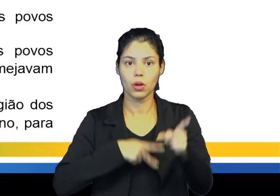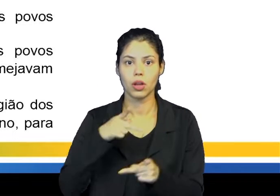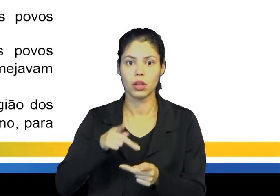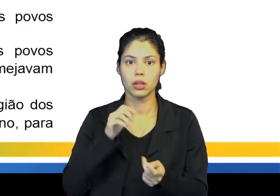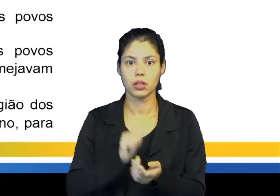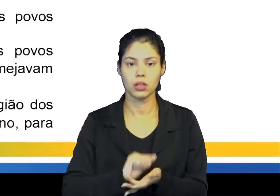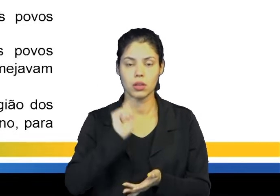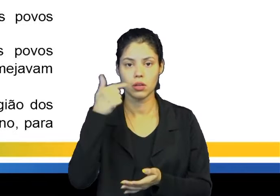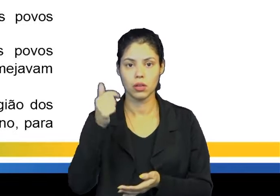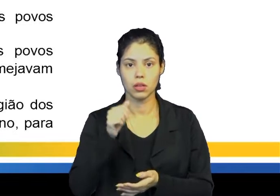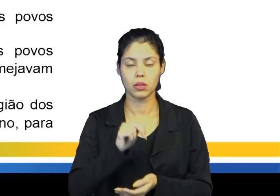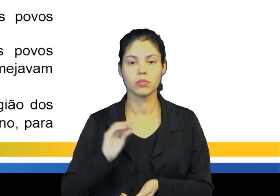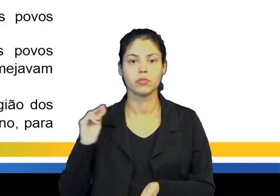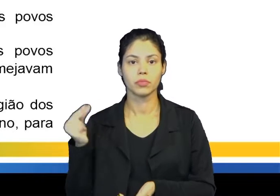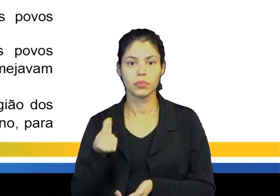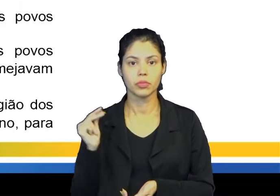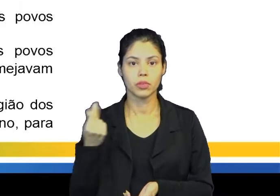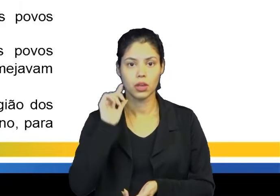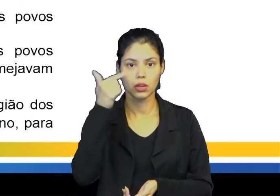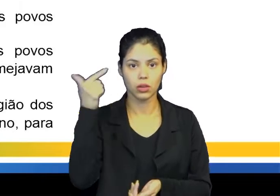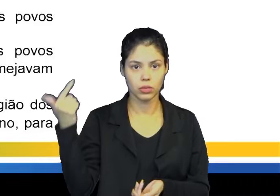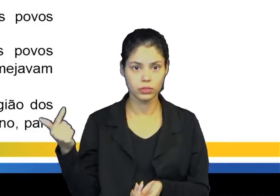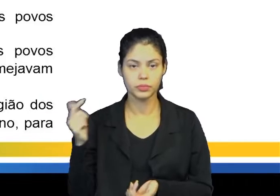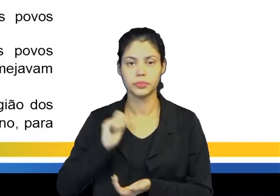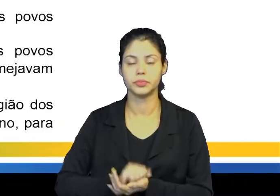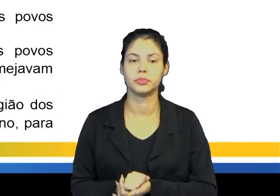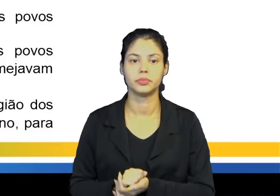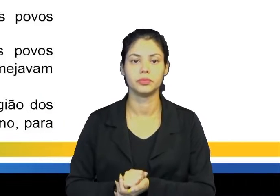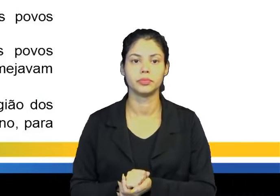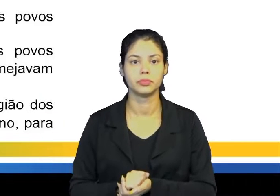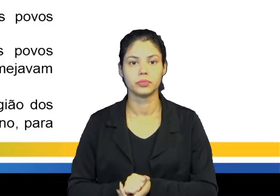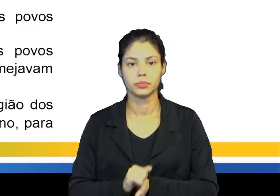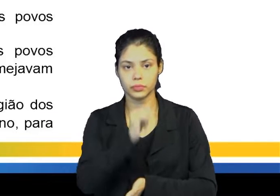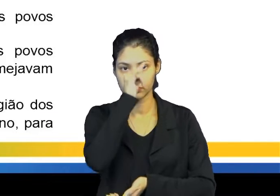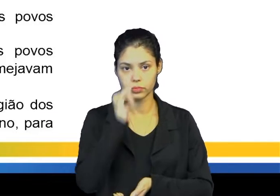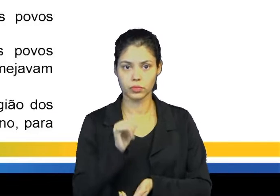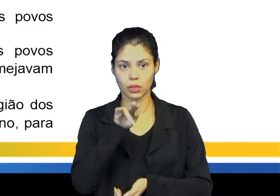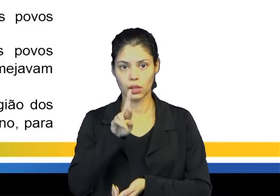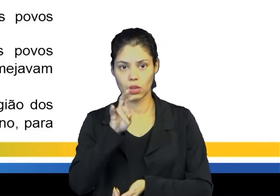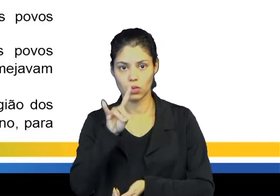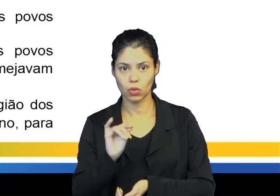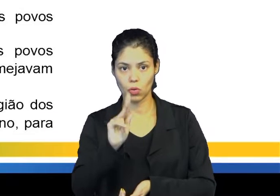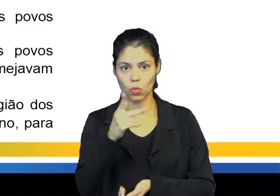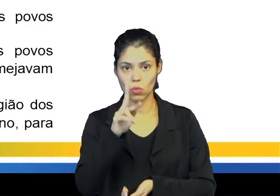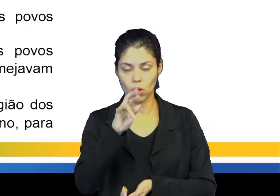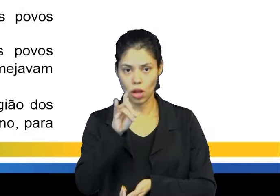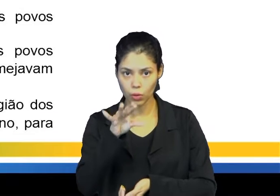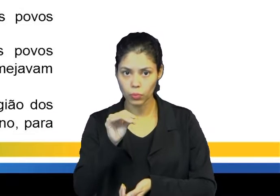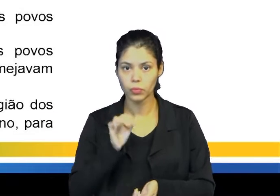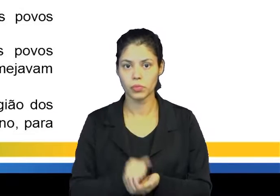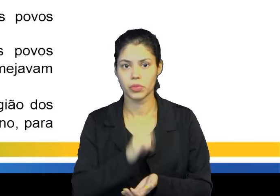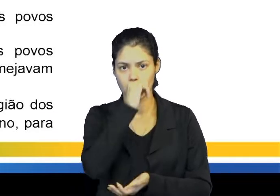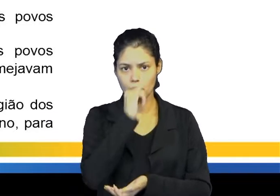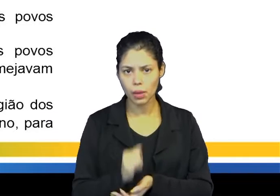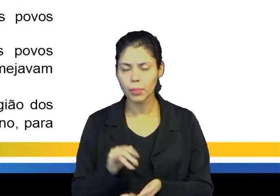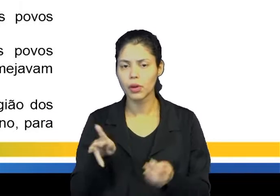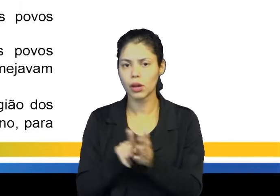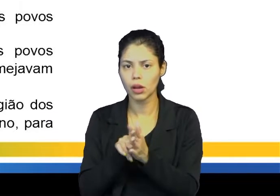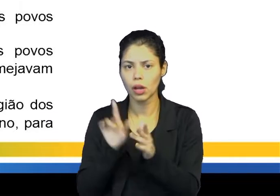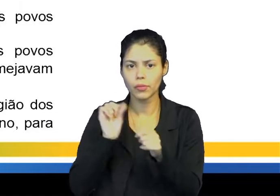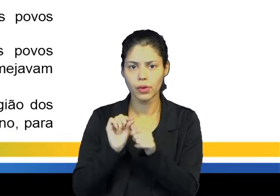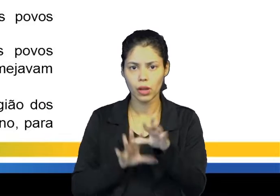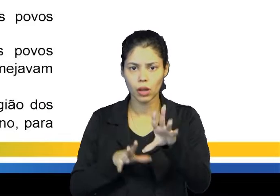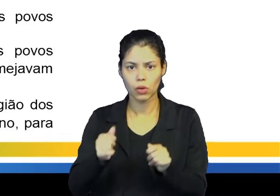eslovenos, croatas, sérvios, entre outros. E o Império Austro-Húngaro. Esse império se